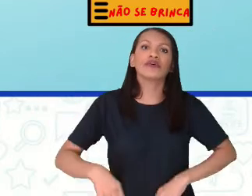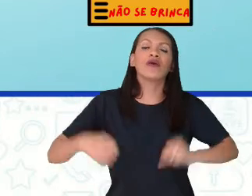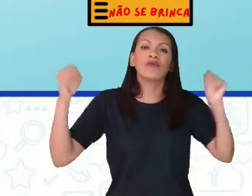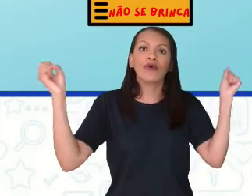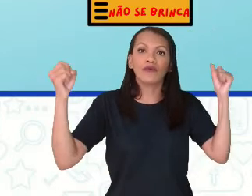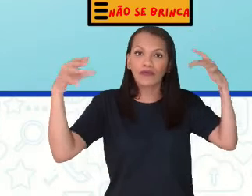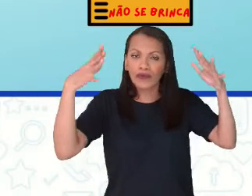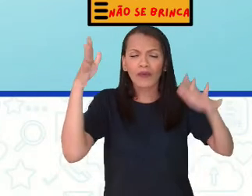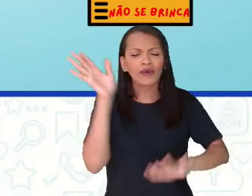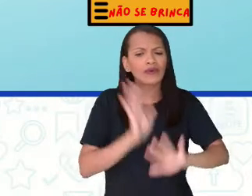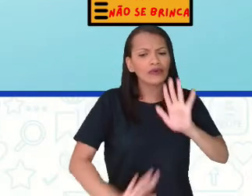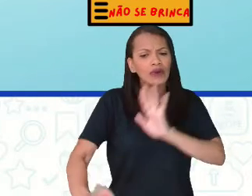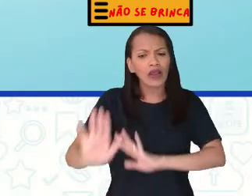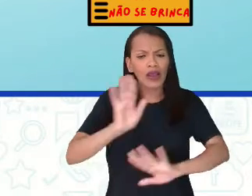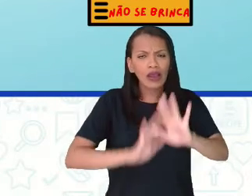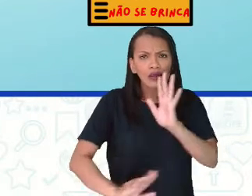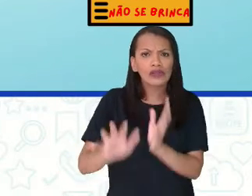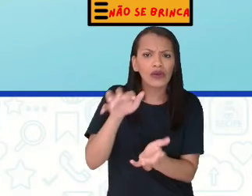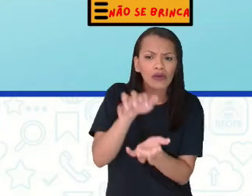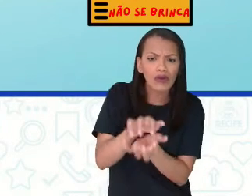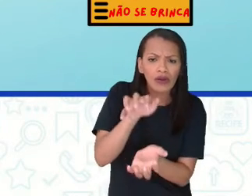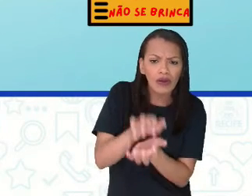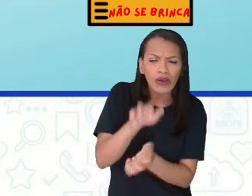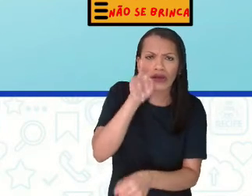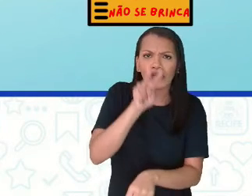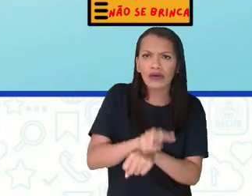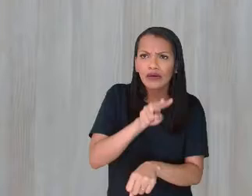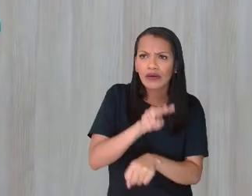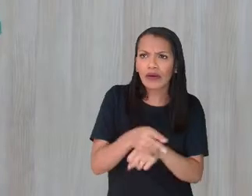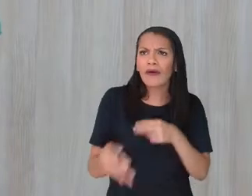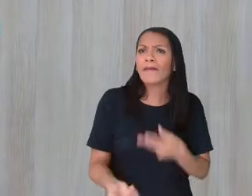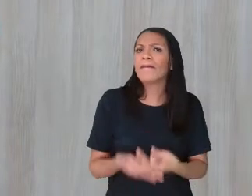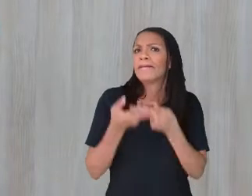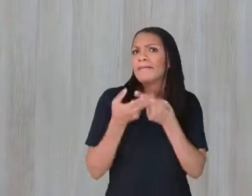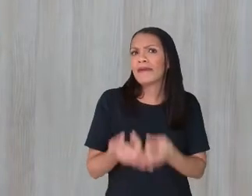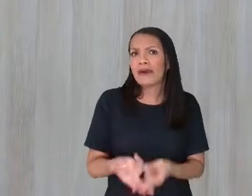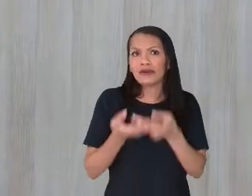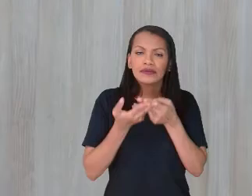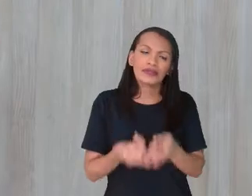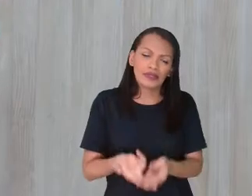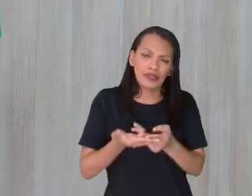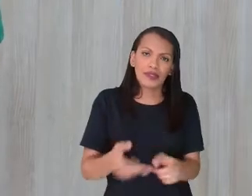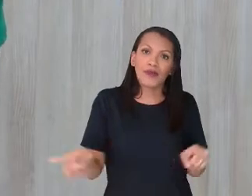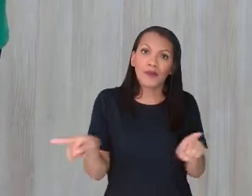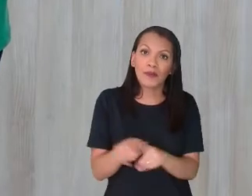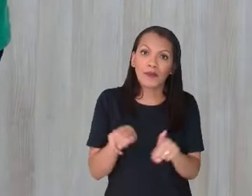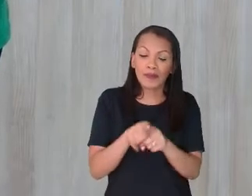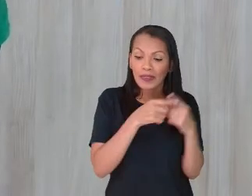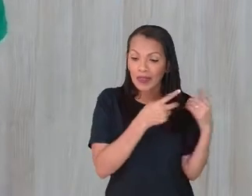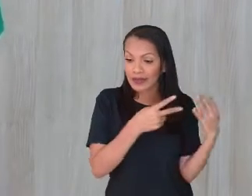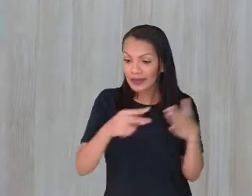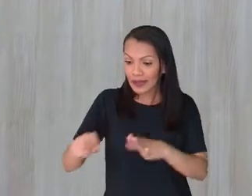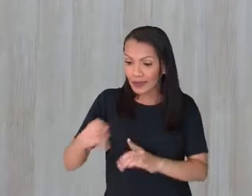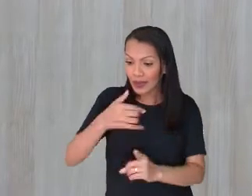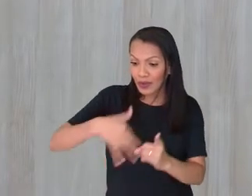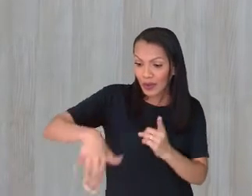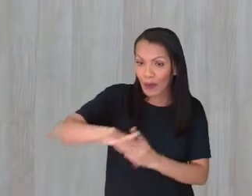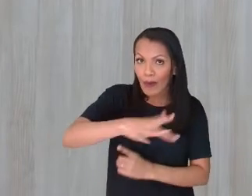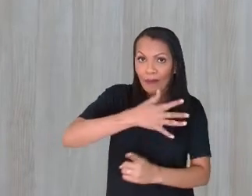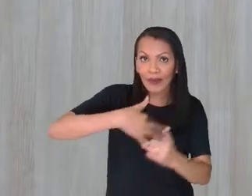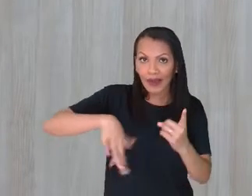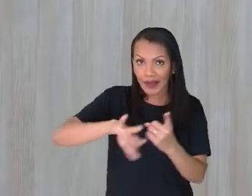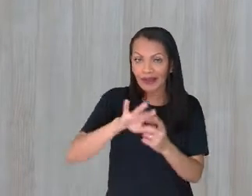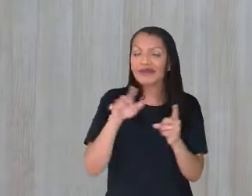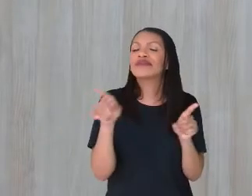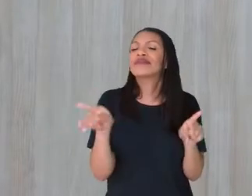aí aos idosos, né? Tratar bem, ser paciente. A questão da Semana do Meio Ambiente que nós falamos, né?